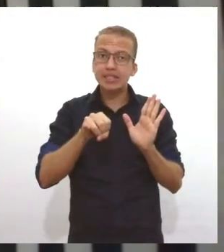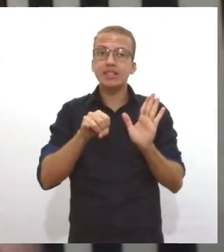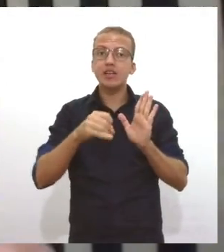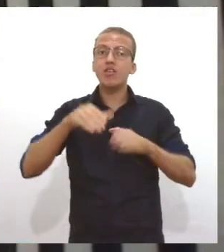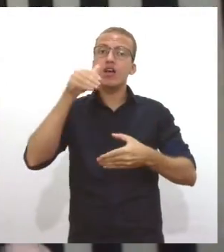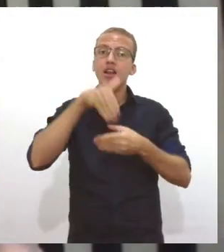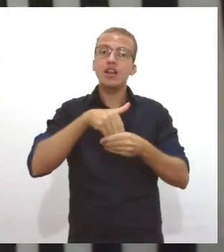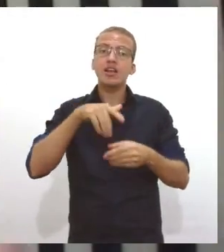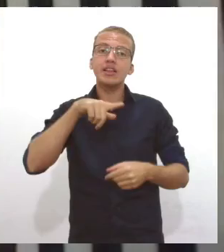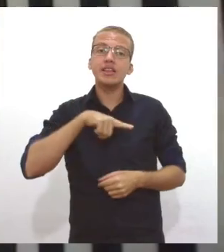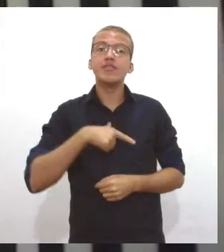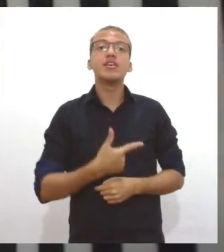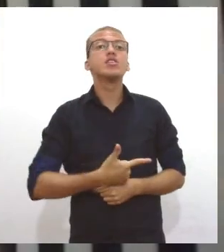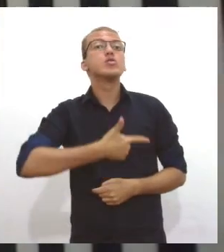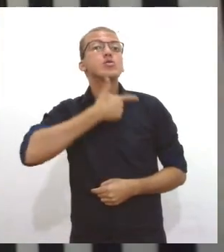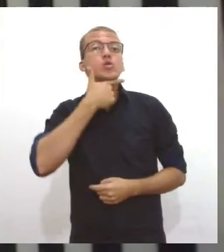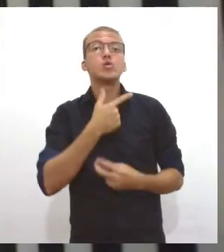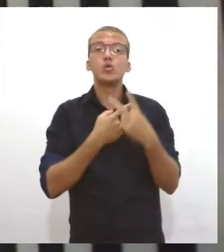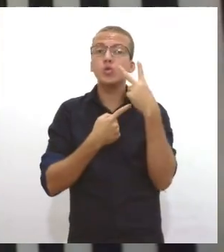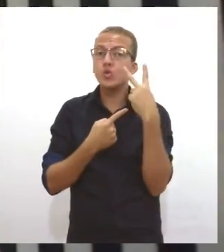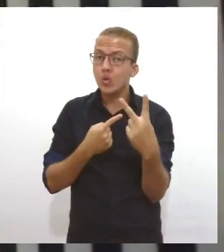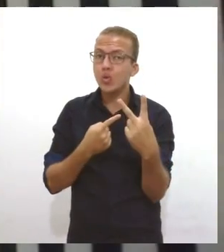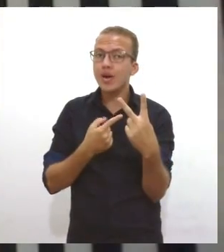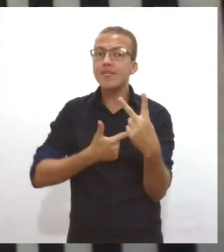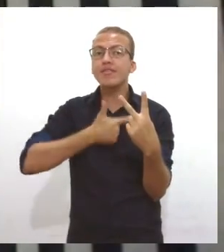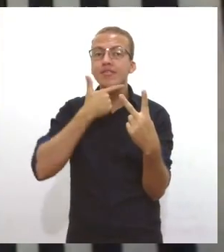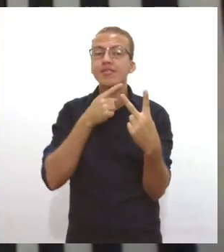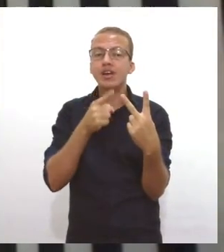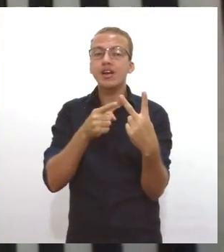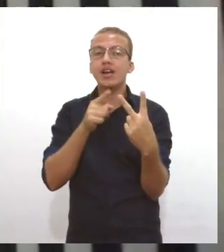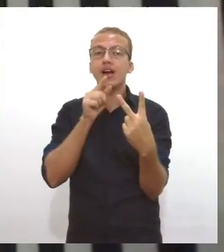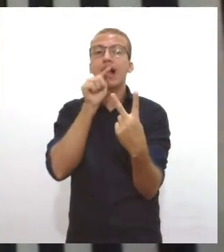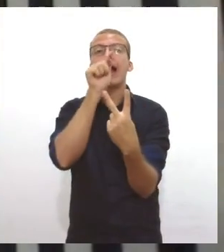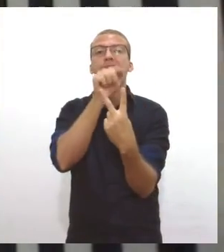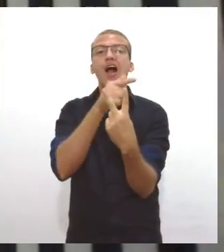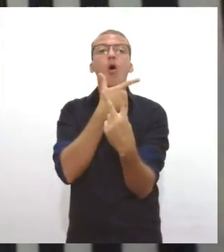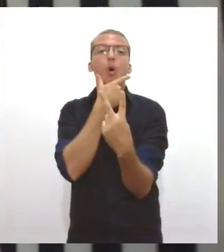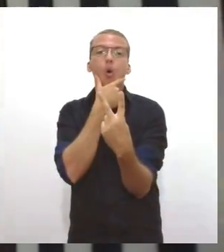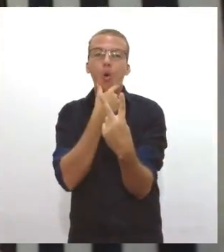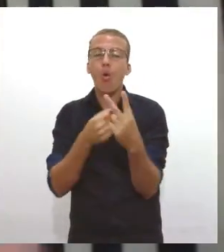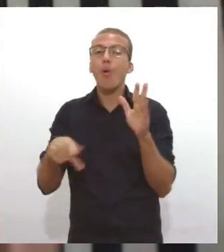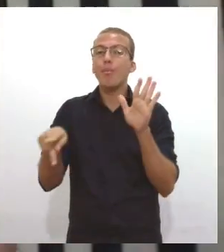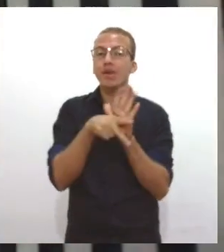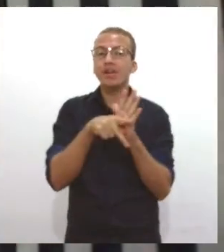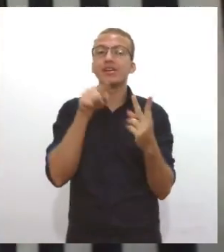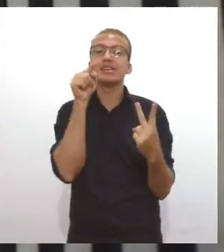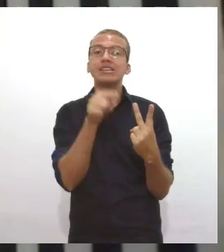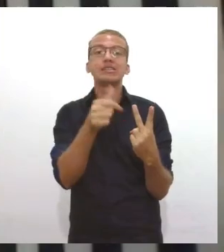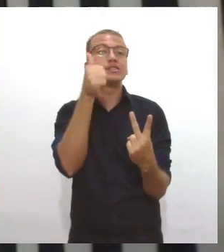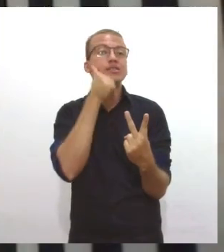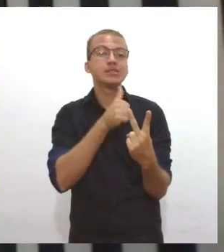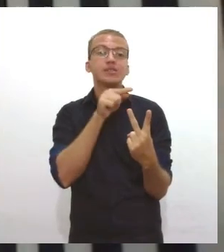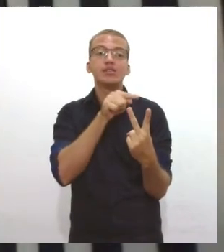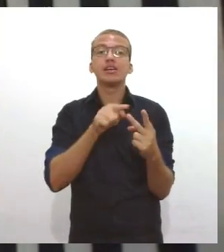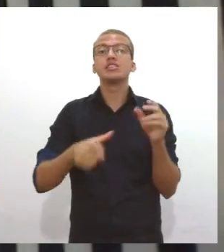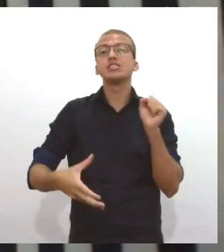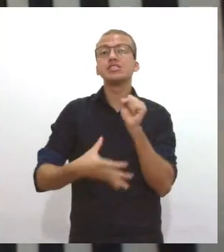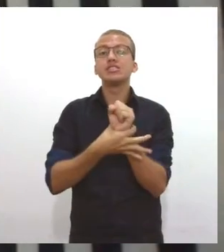é que uma vaga seja disputada por homens e Olá seja disputada por mulheres para gente